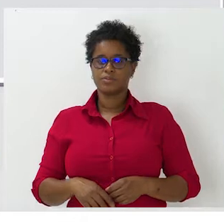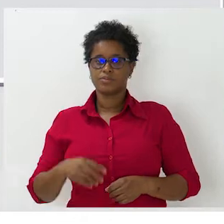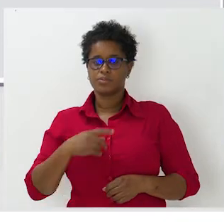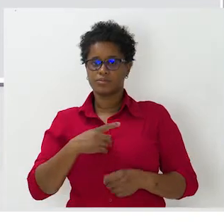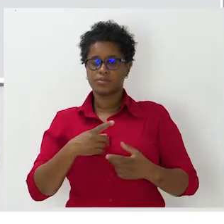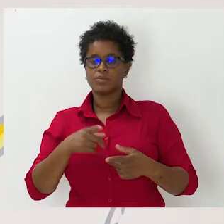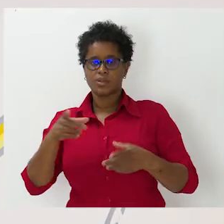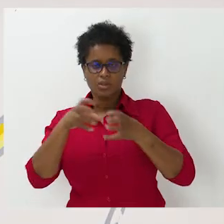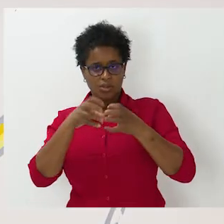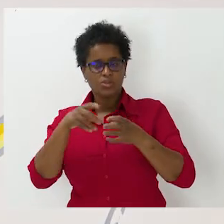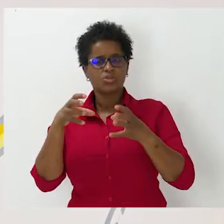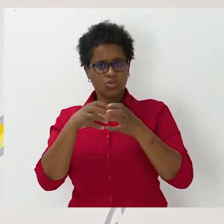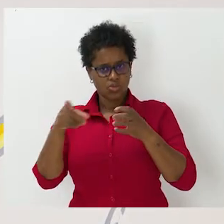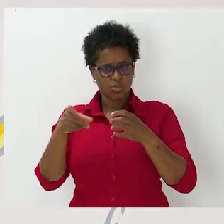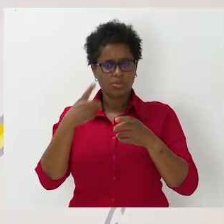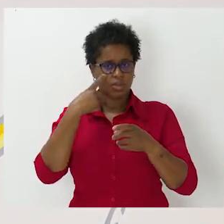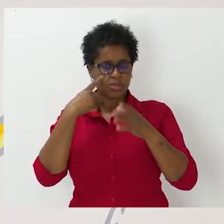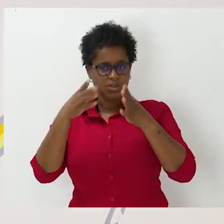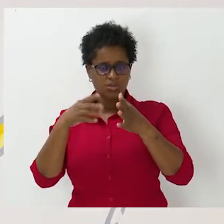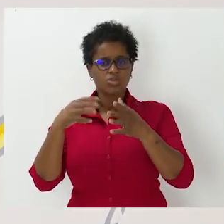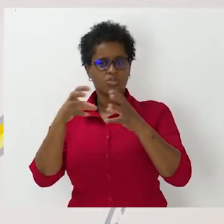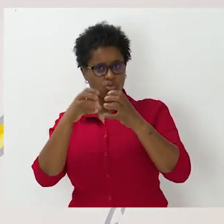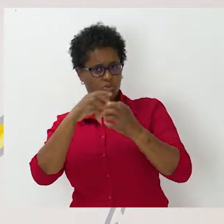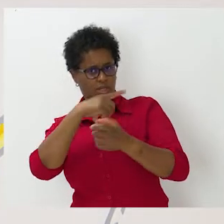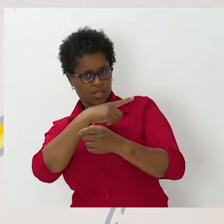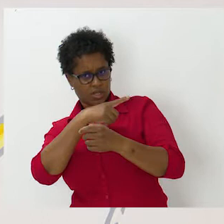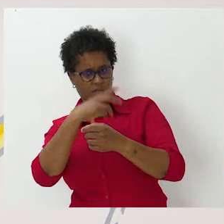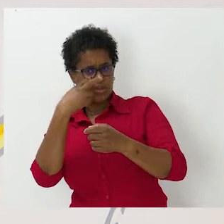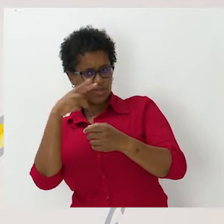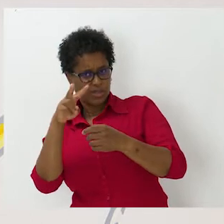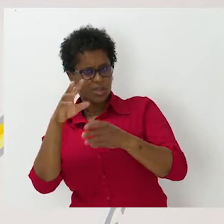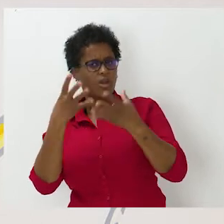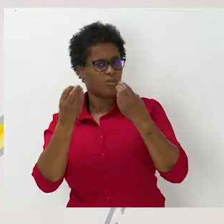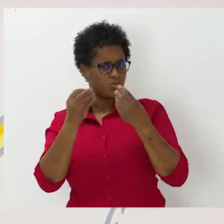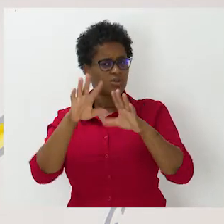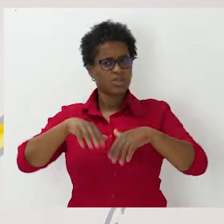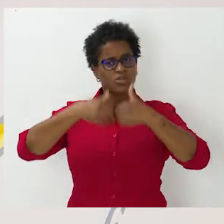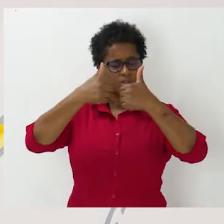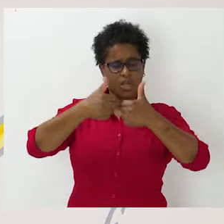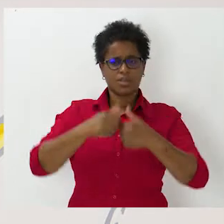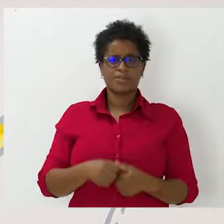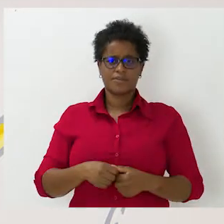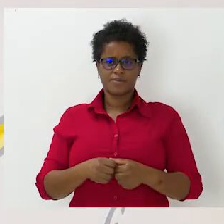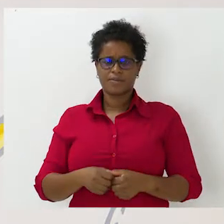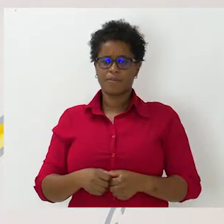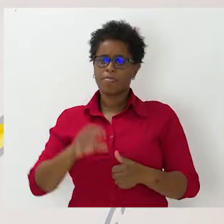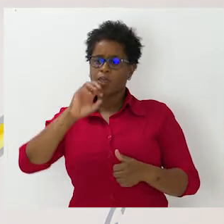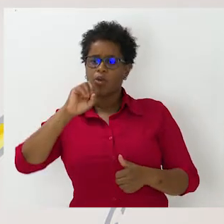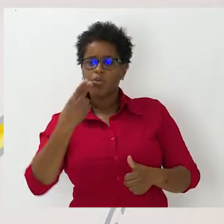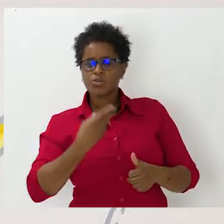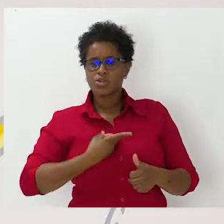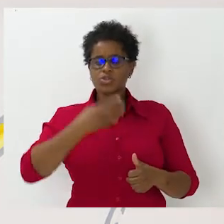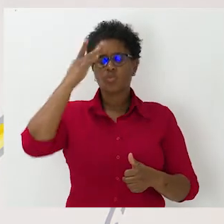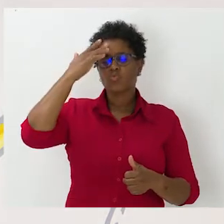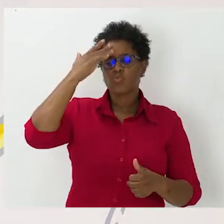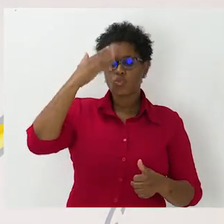atenção, esse grupo ali, a maioria da sociedade, ou seja, em